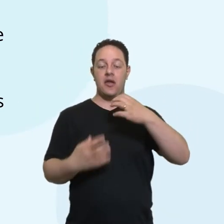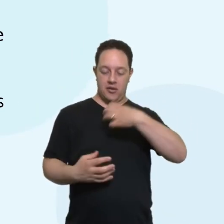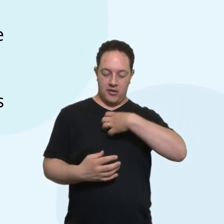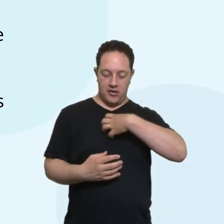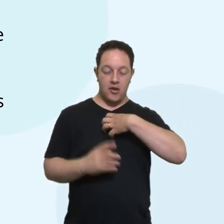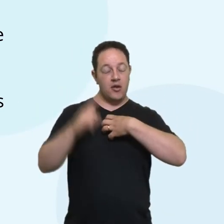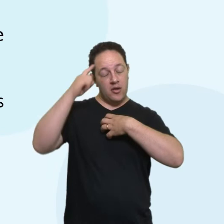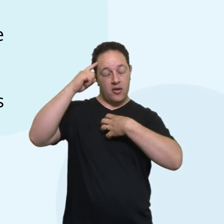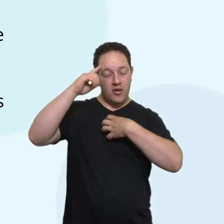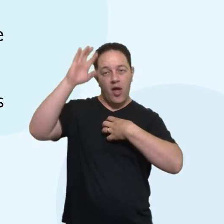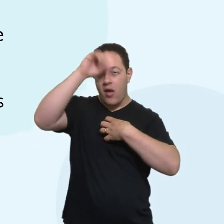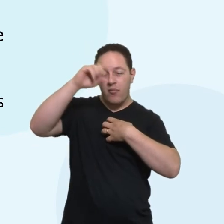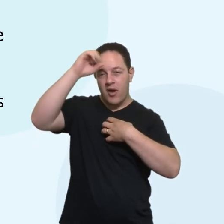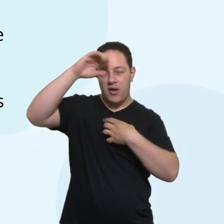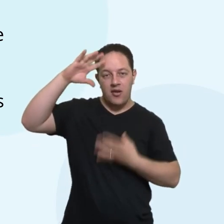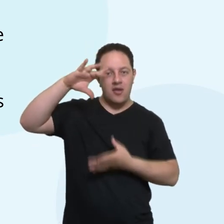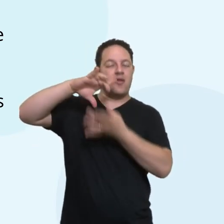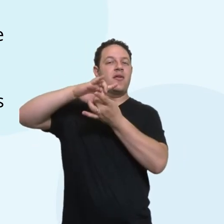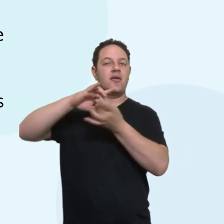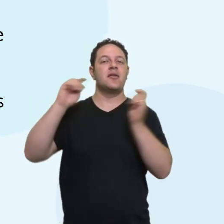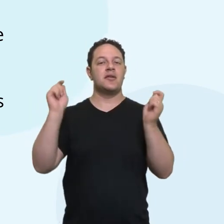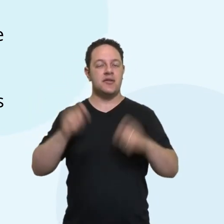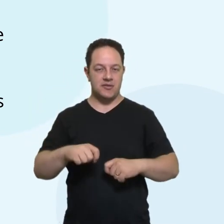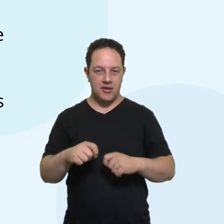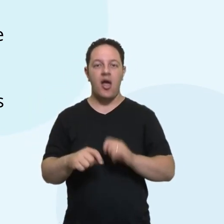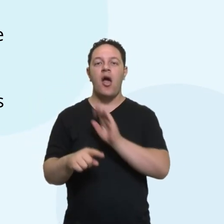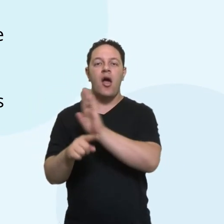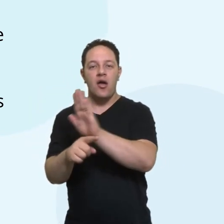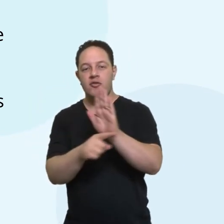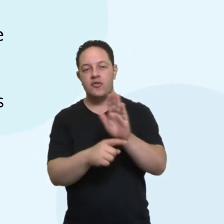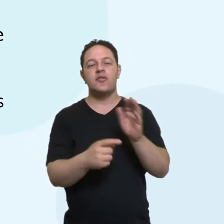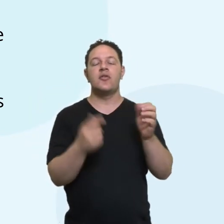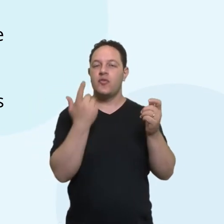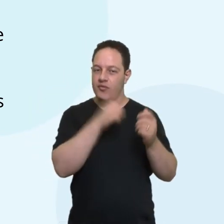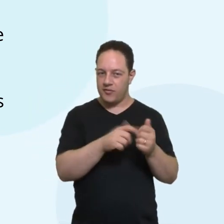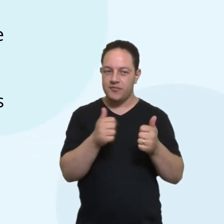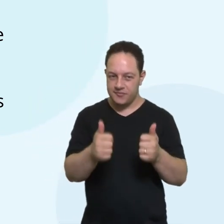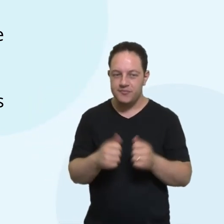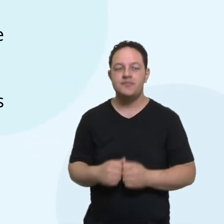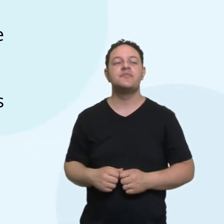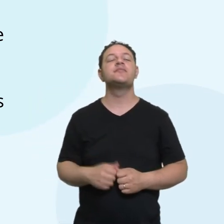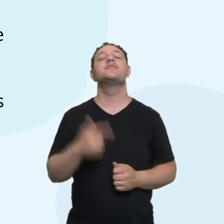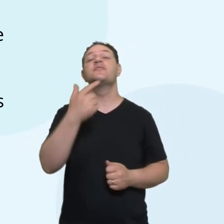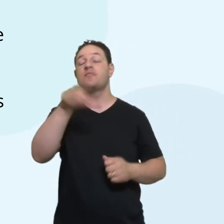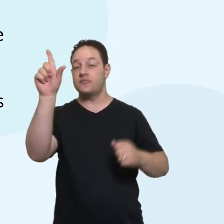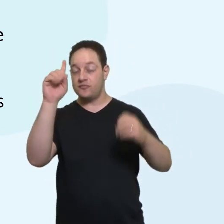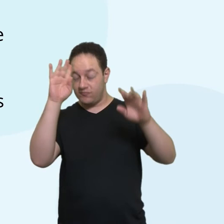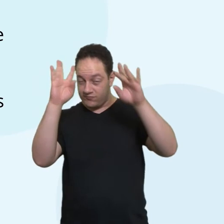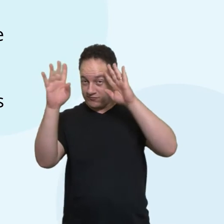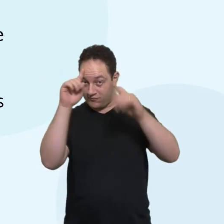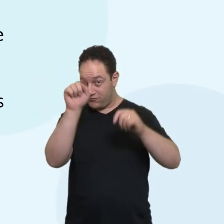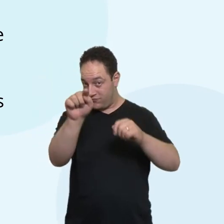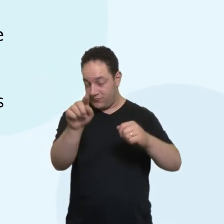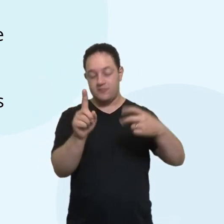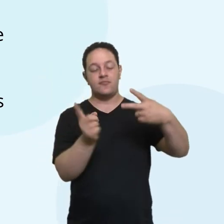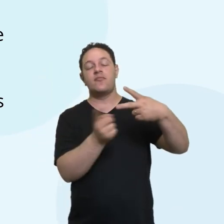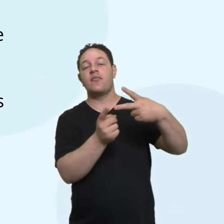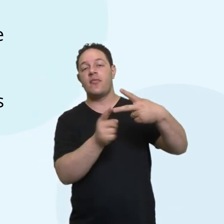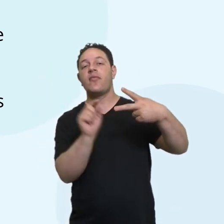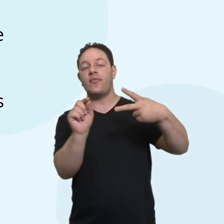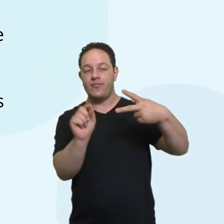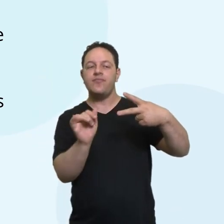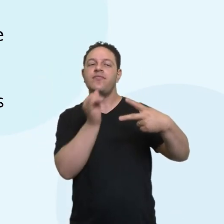com o cognitivo e ajudar aí os professores dos componentes curriculares certo outra reflexão para pensar agora